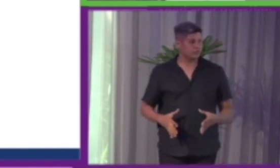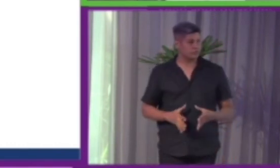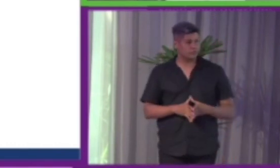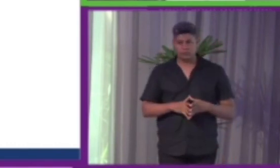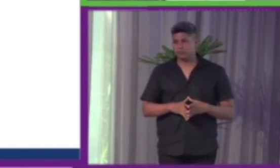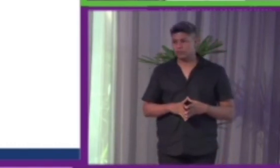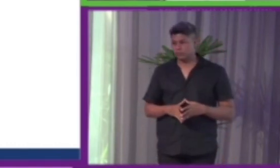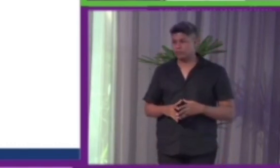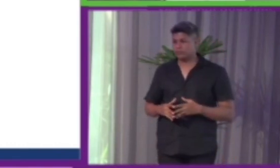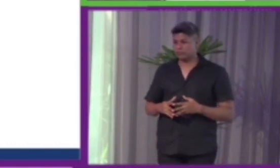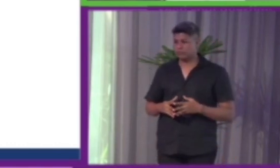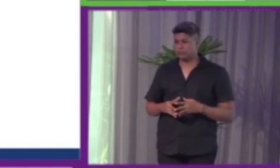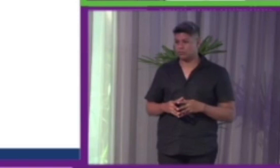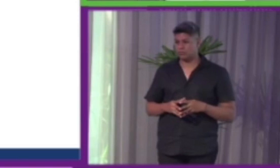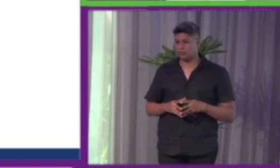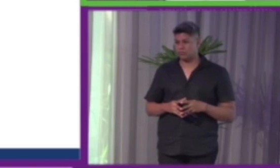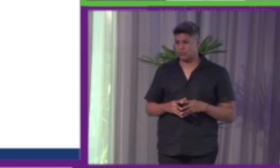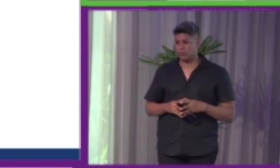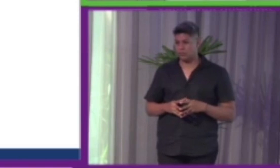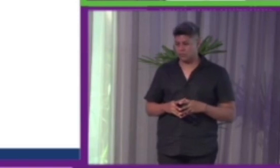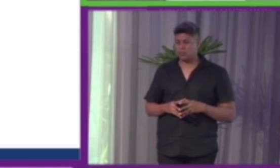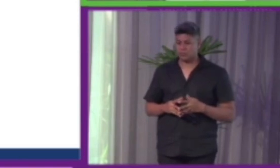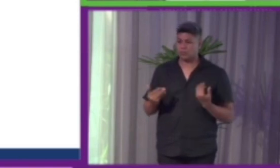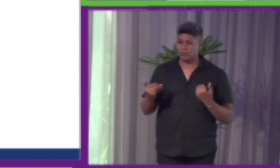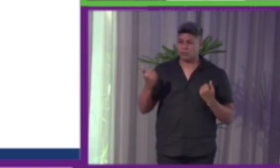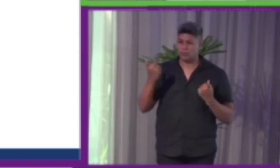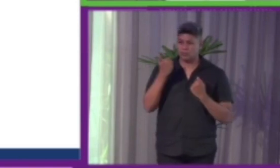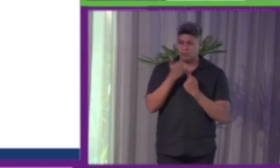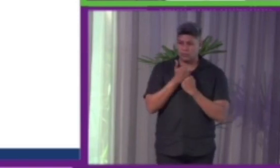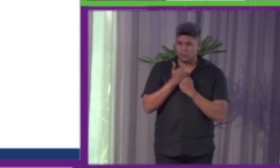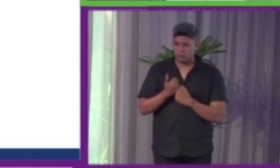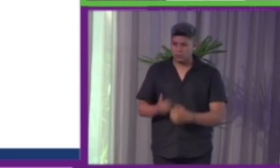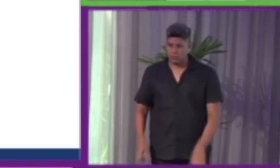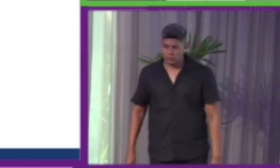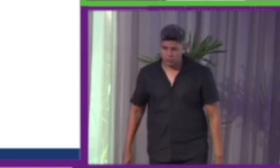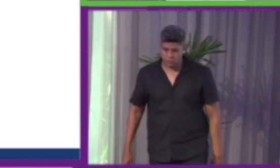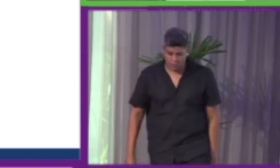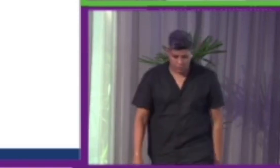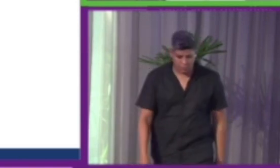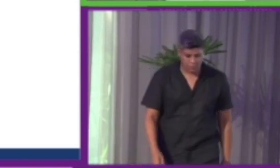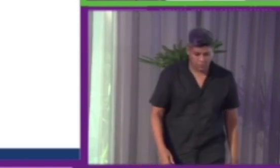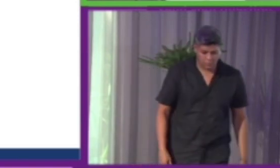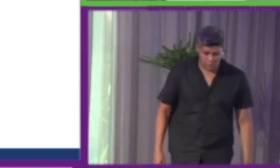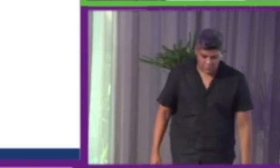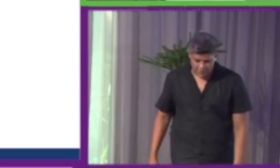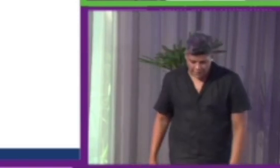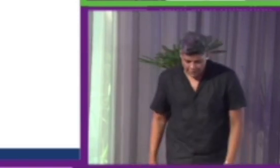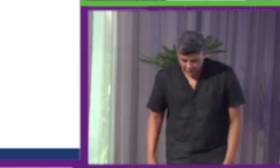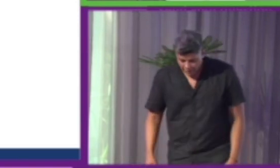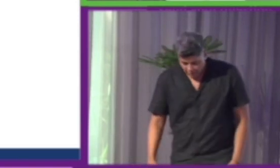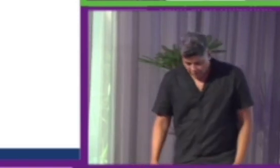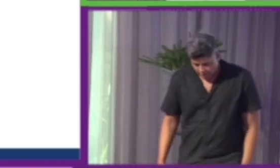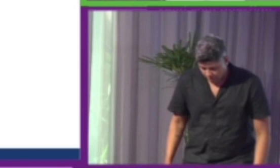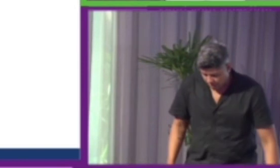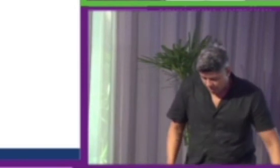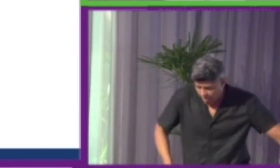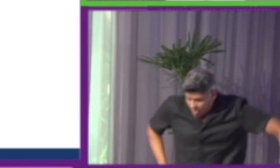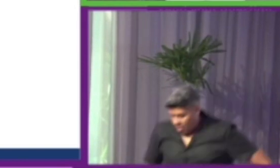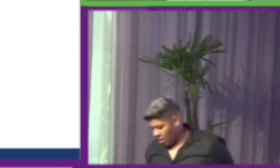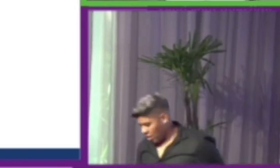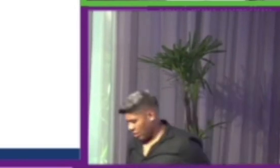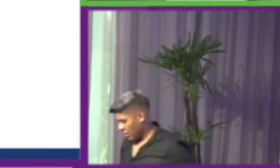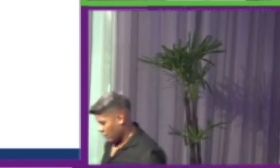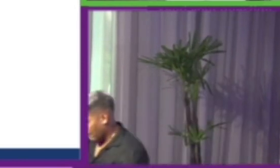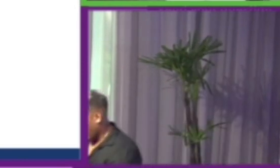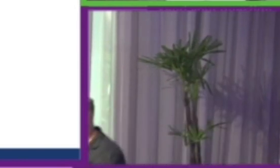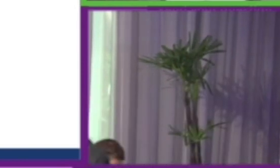gente tinha a questão da terapia tripla para poder chegar, e a gente sabia, como o Vic comentou, que a gente ia ter quase 1.500 até 2.000